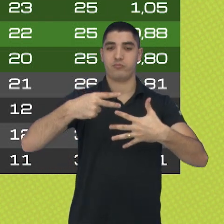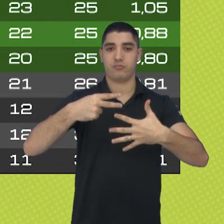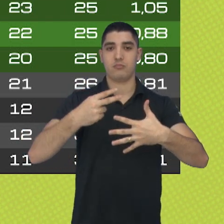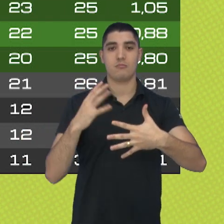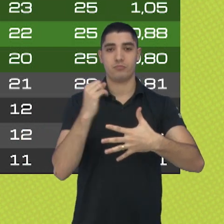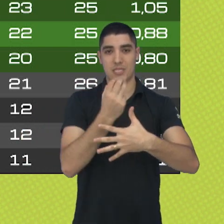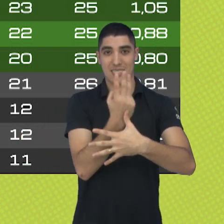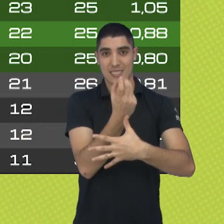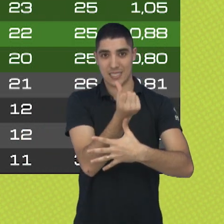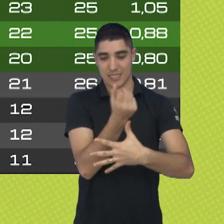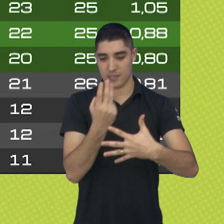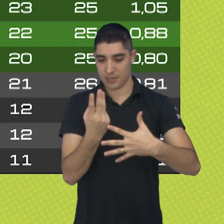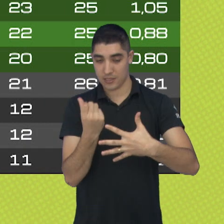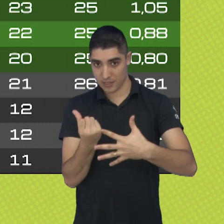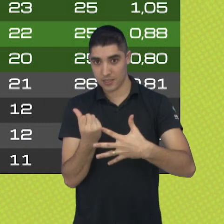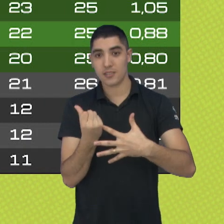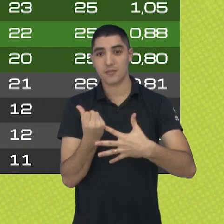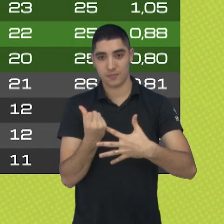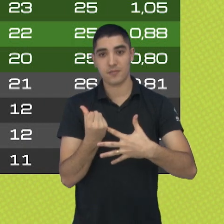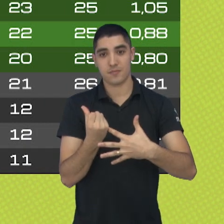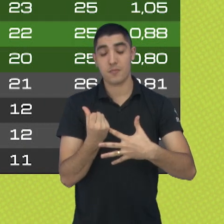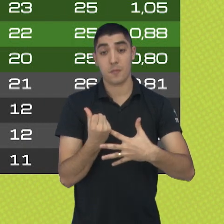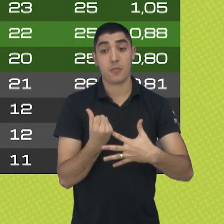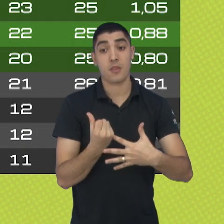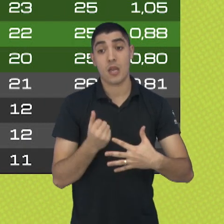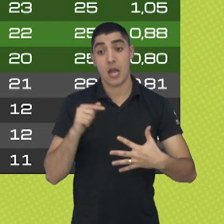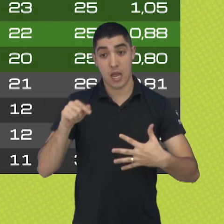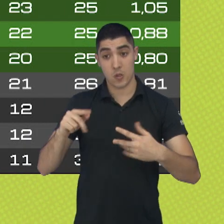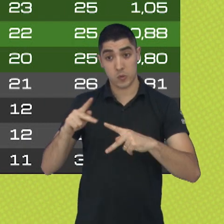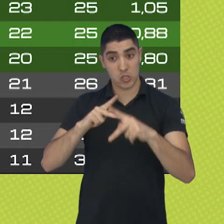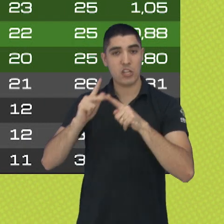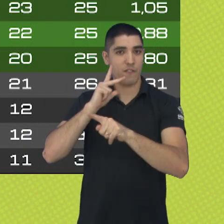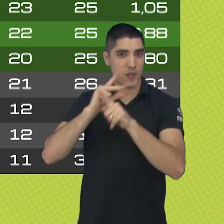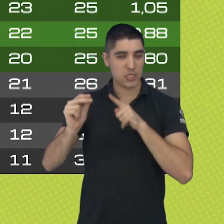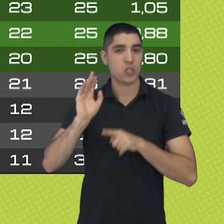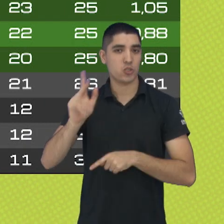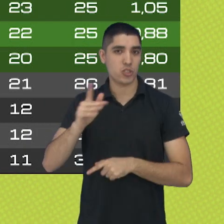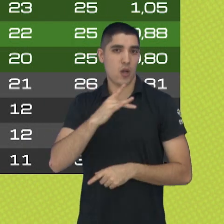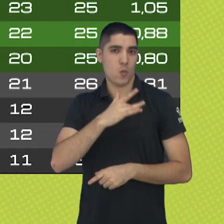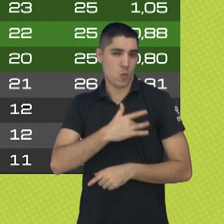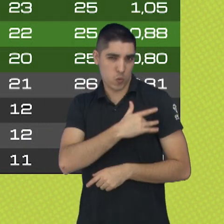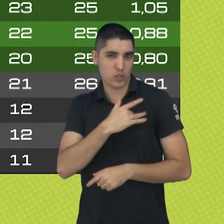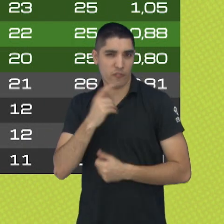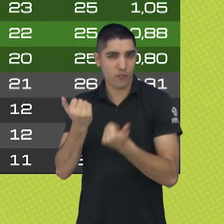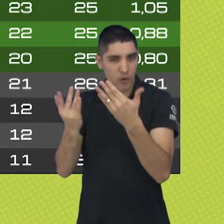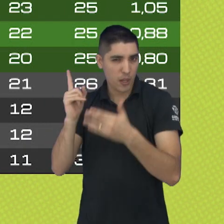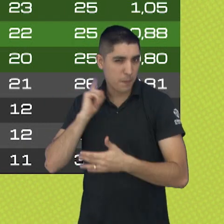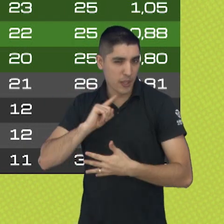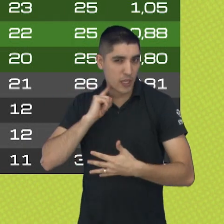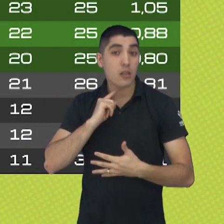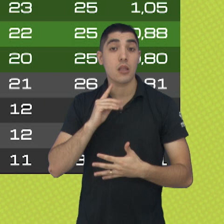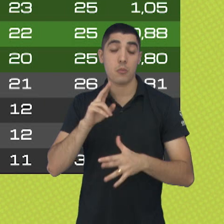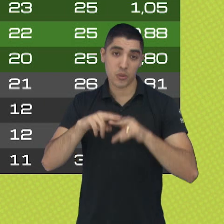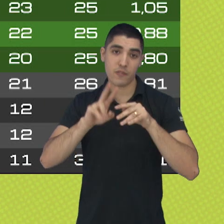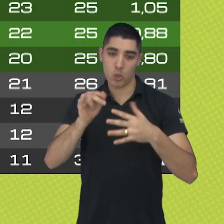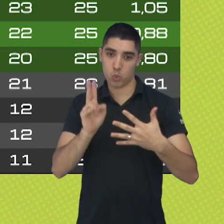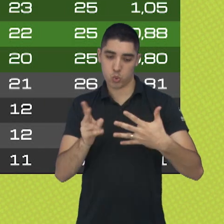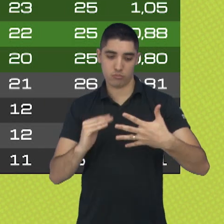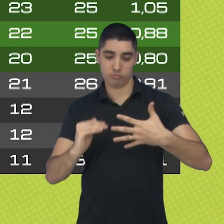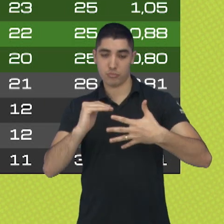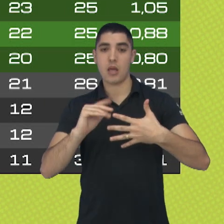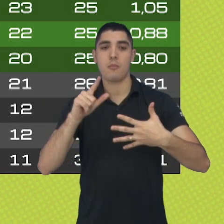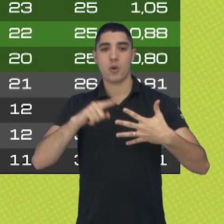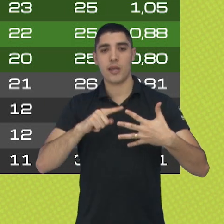36, e aí no confronto direto contra o Cruzeiro, São José venceu o Cruzeiro lá em Minas, por isso ficará à frente da equipe do Cruzeiro. Depois,